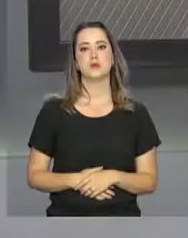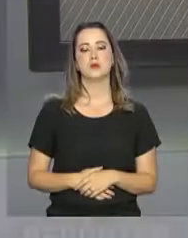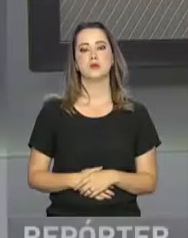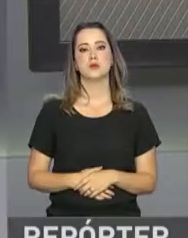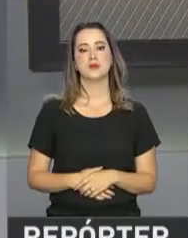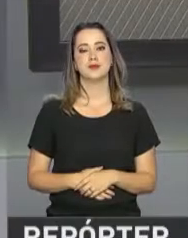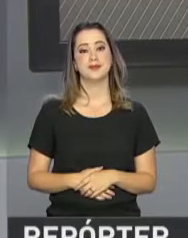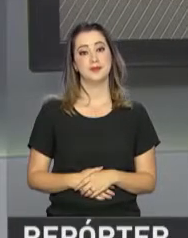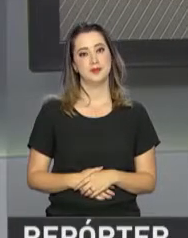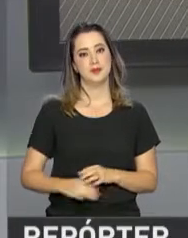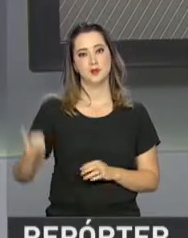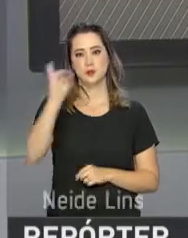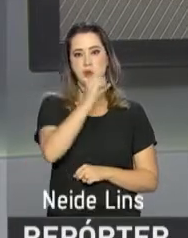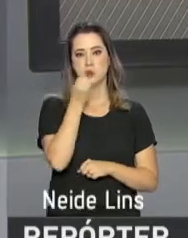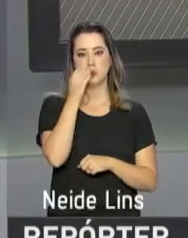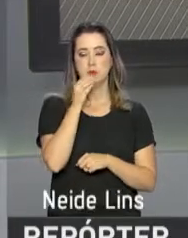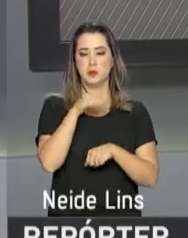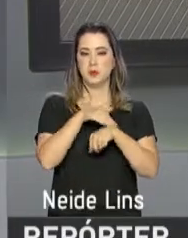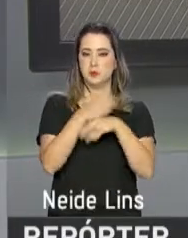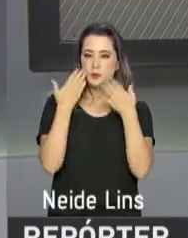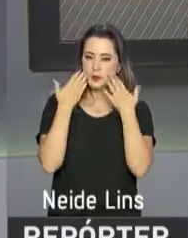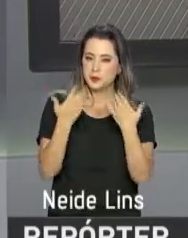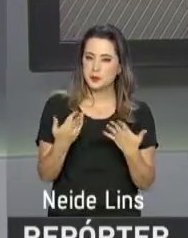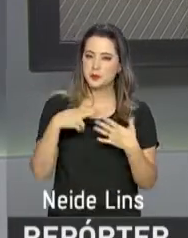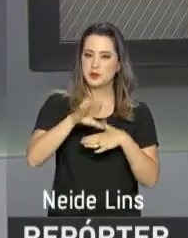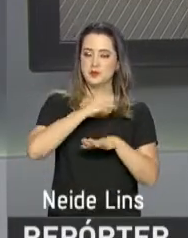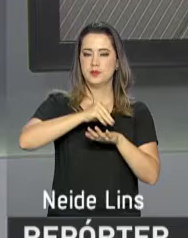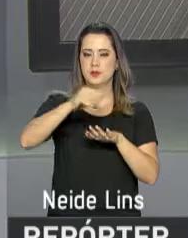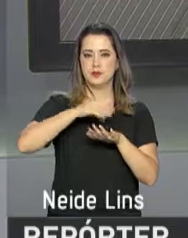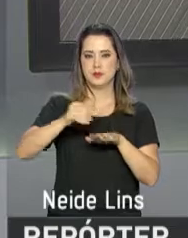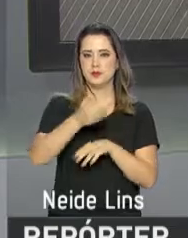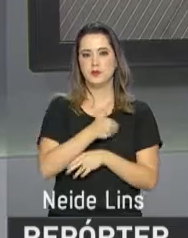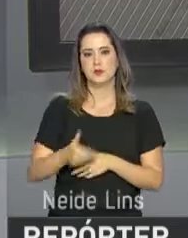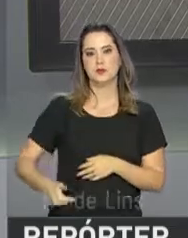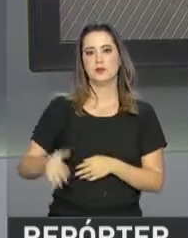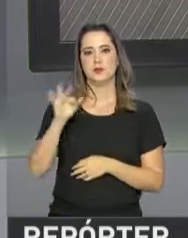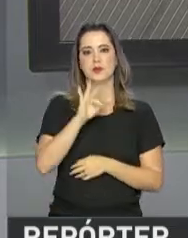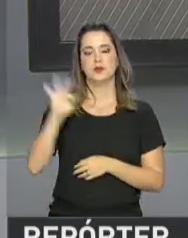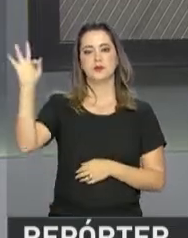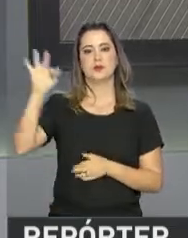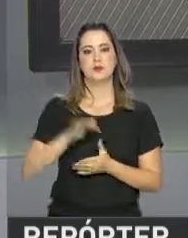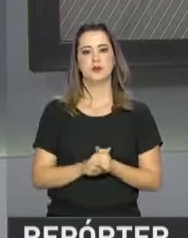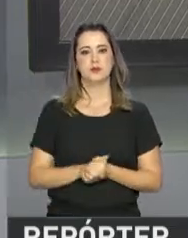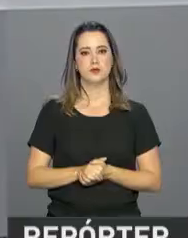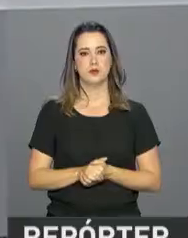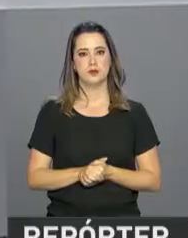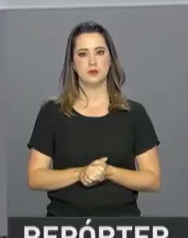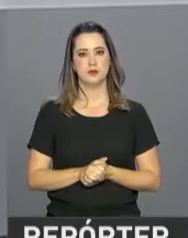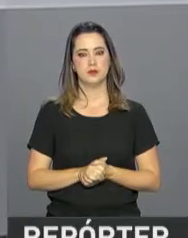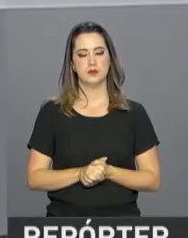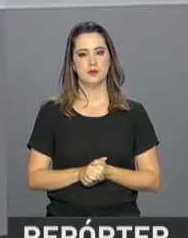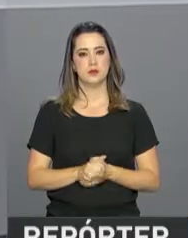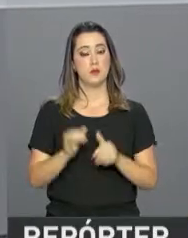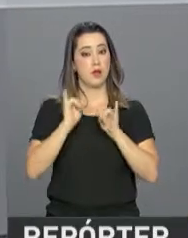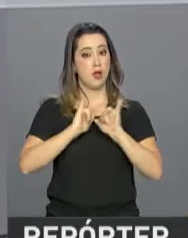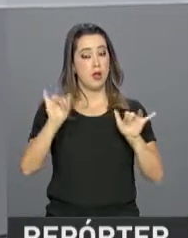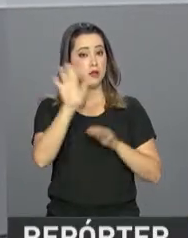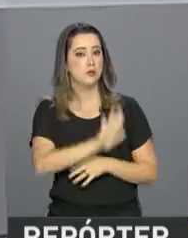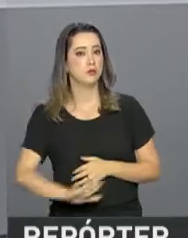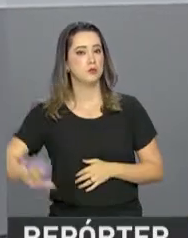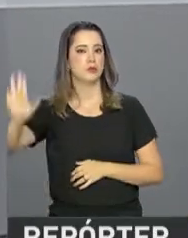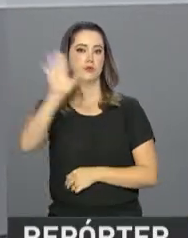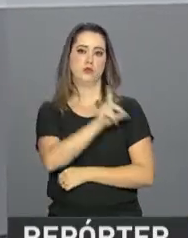olá boa noite no ar mais um repórter nbr com as notícias do governo federal a campanha